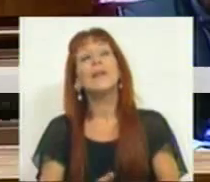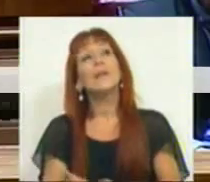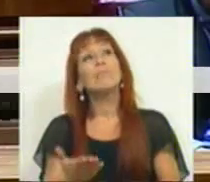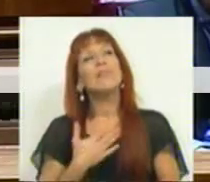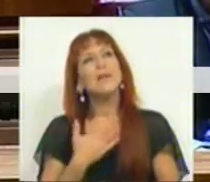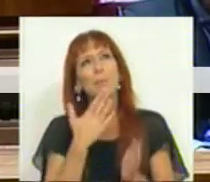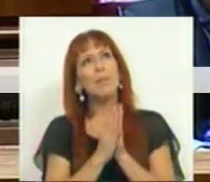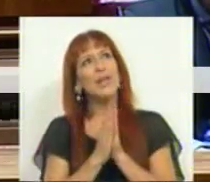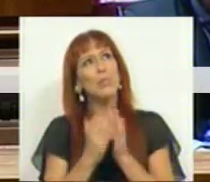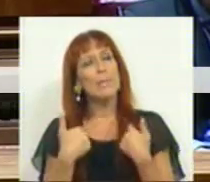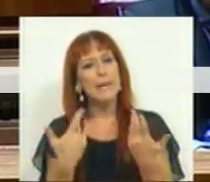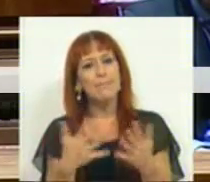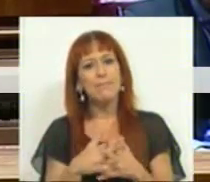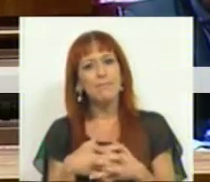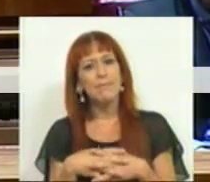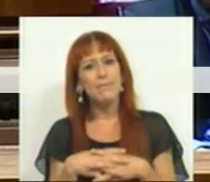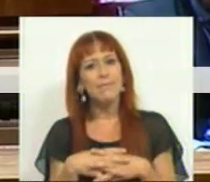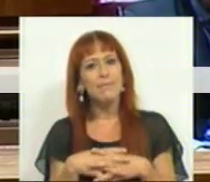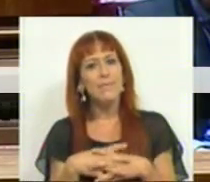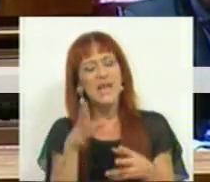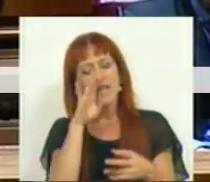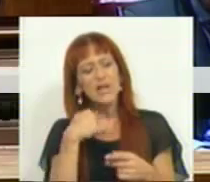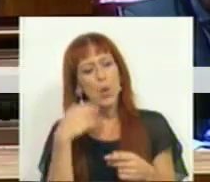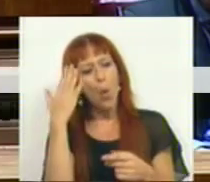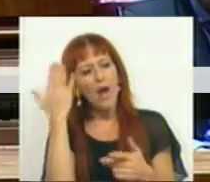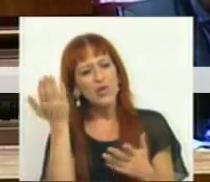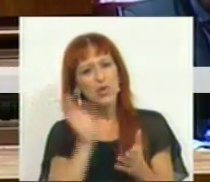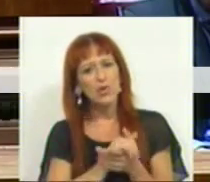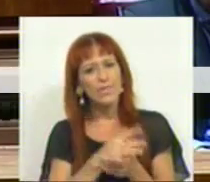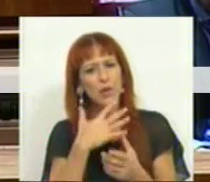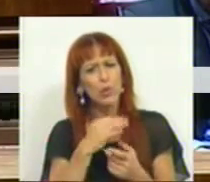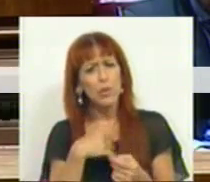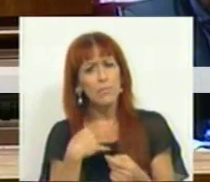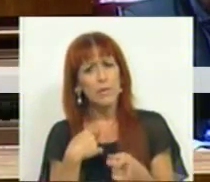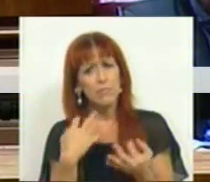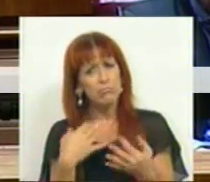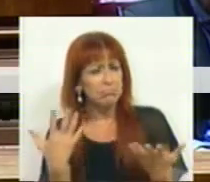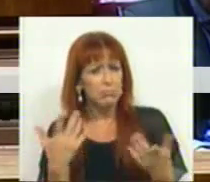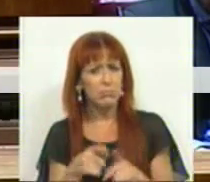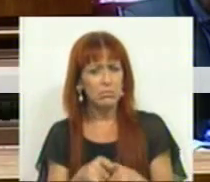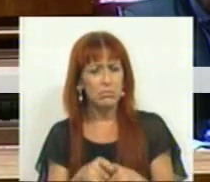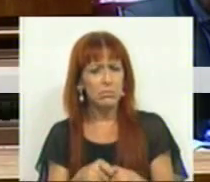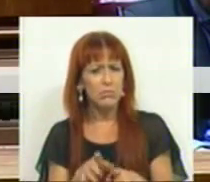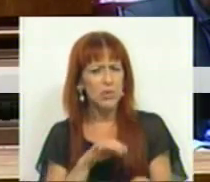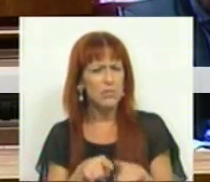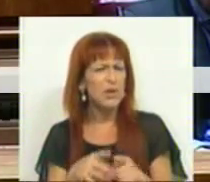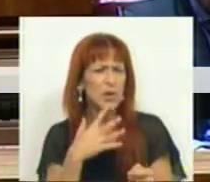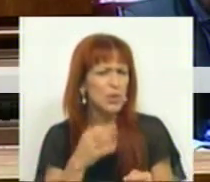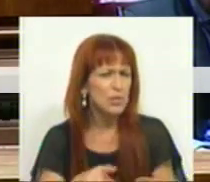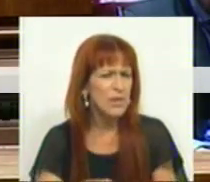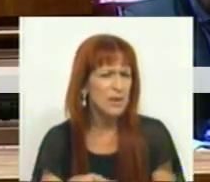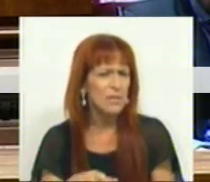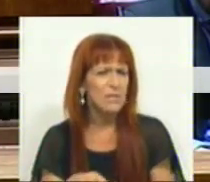fez-me um apelo que eu considero totalmente desnecessário, Sr. Deputado.